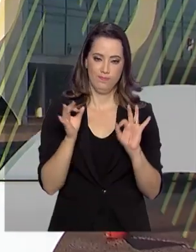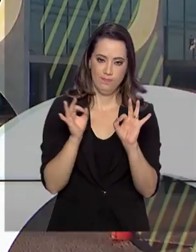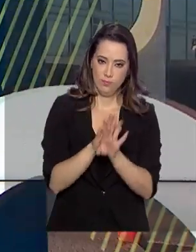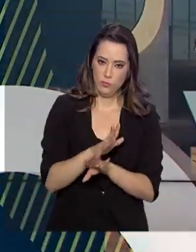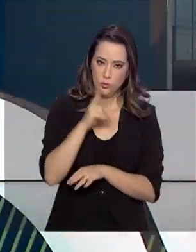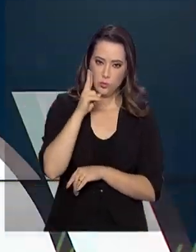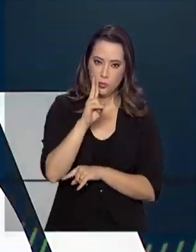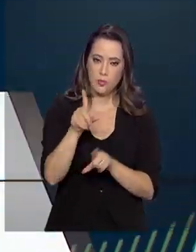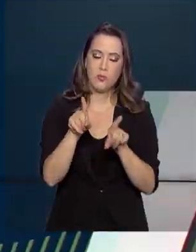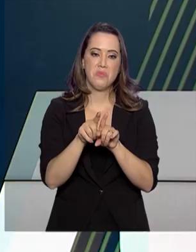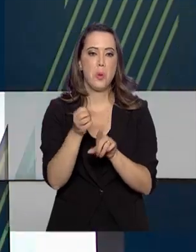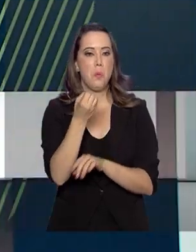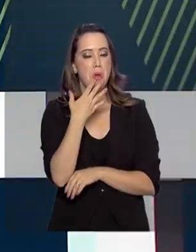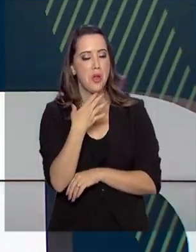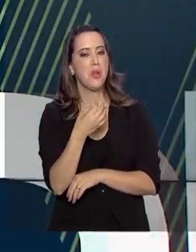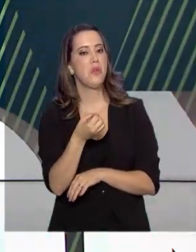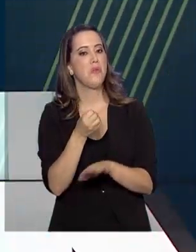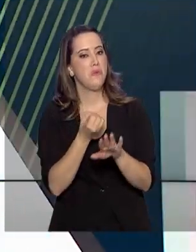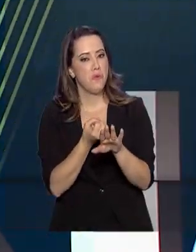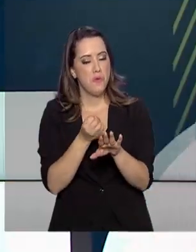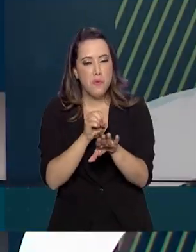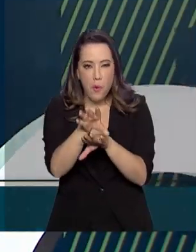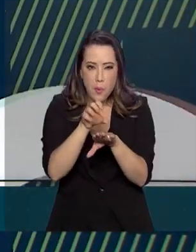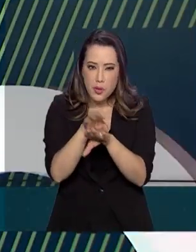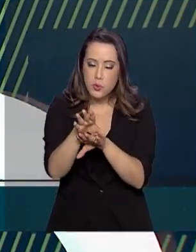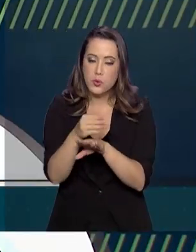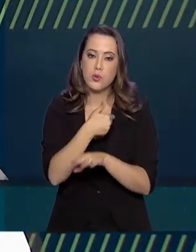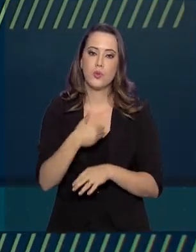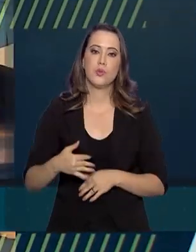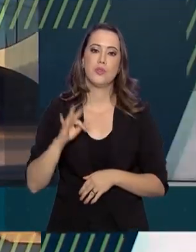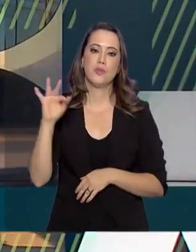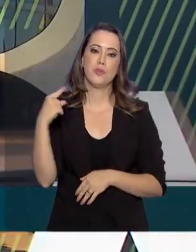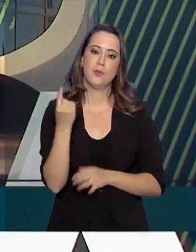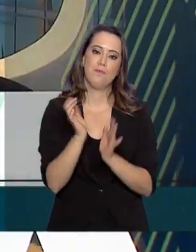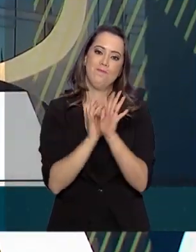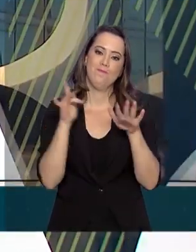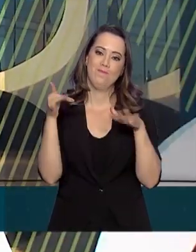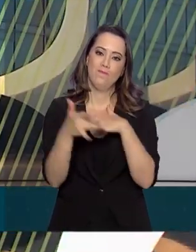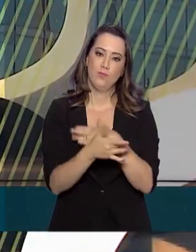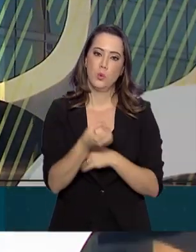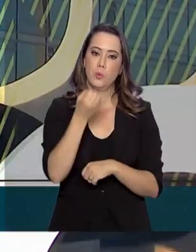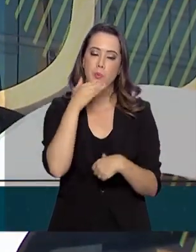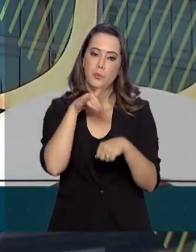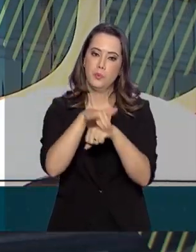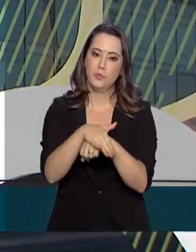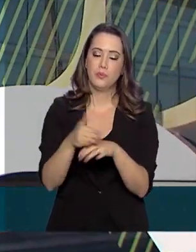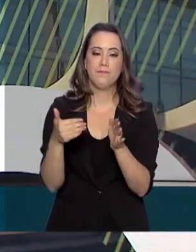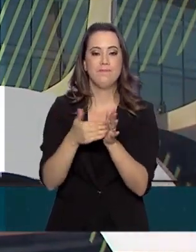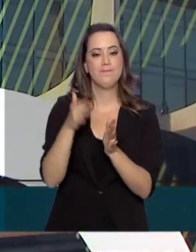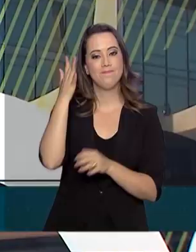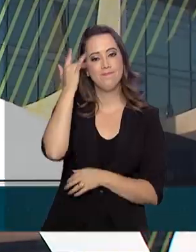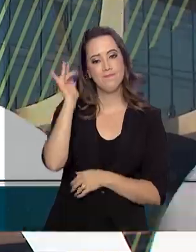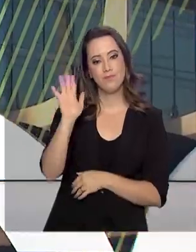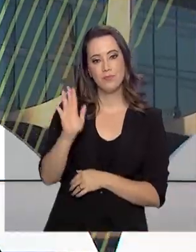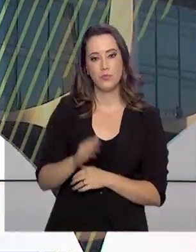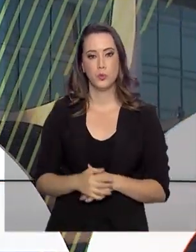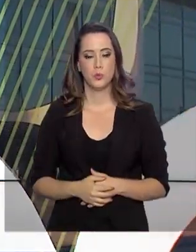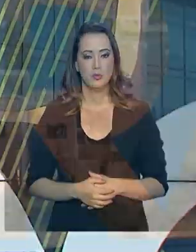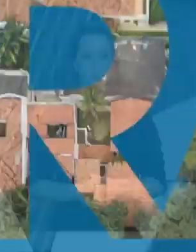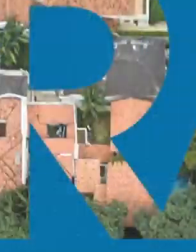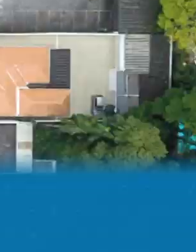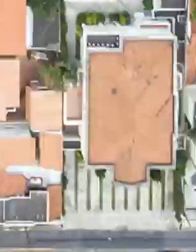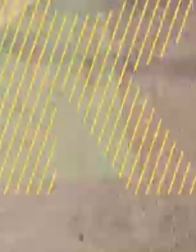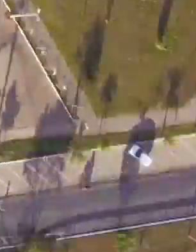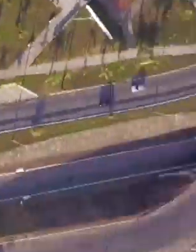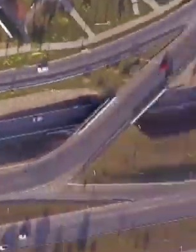por aqui continue bem informados sobre as notícias do governo federal nas nossas redes sociais boa noite pra você e até amanhã